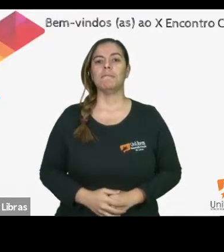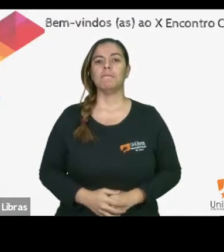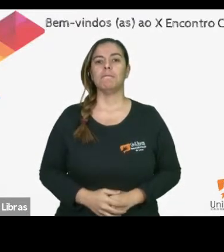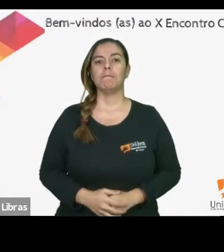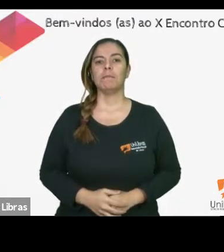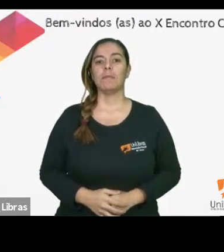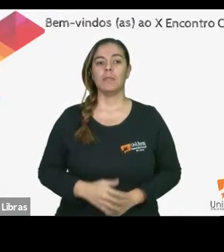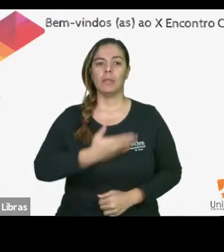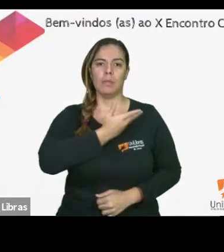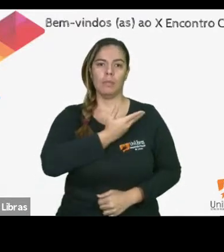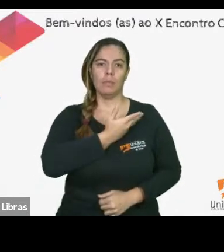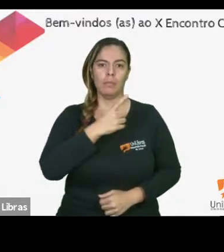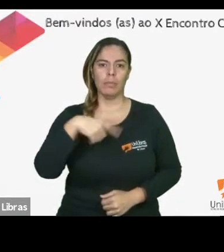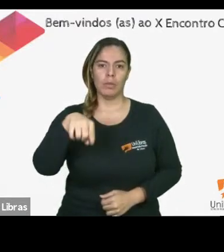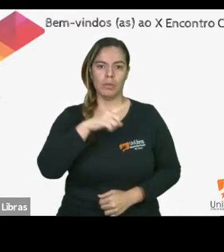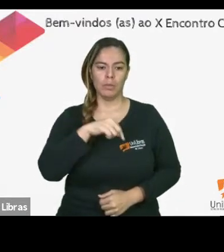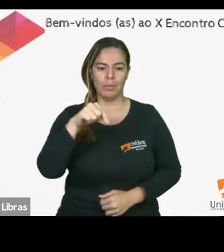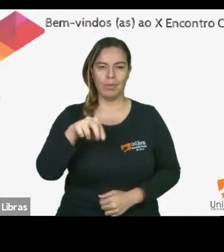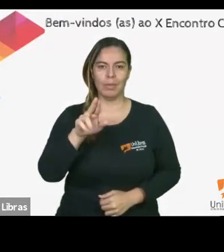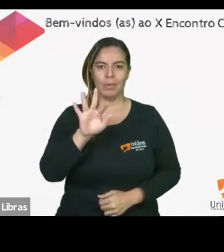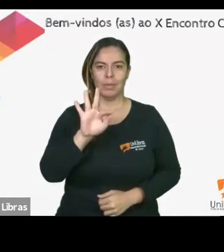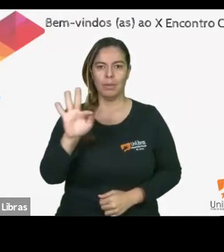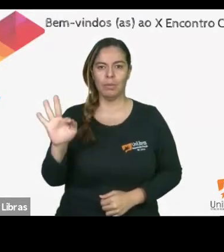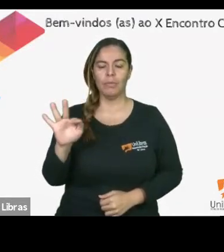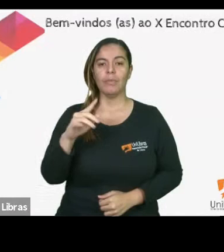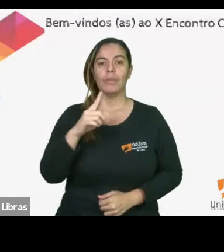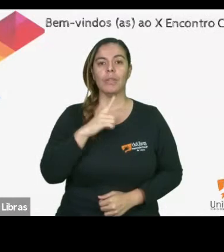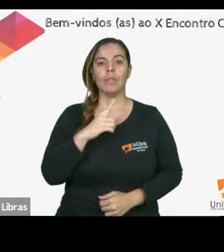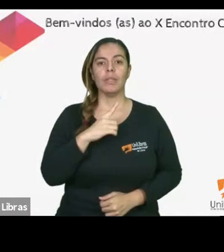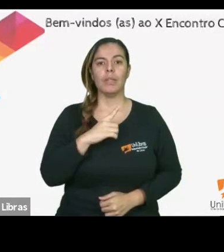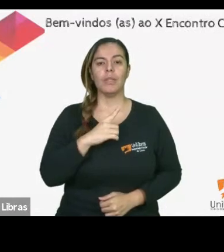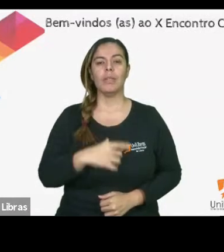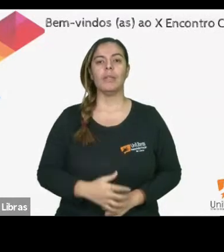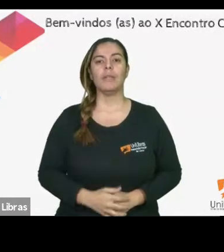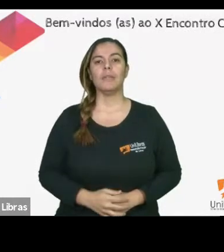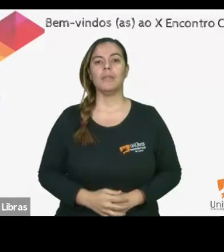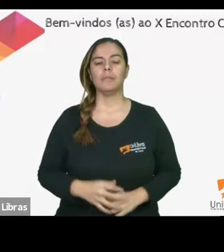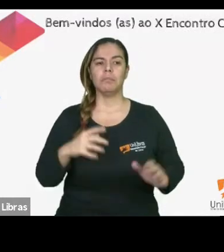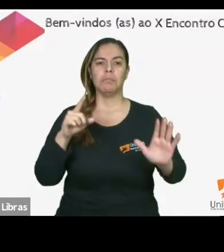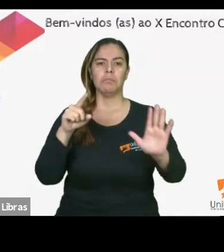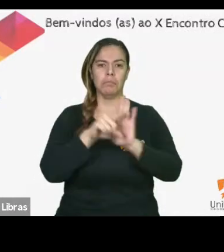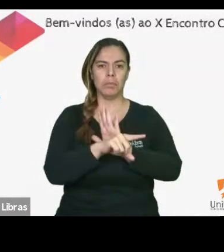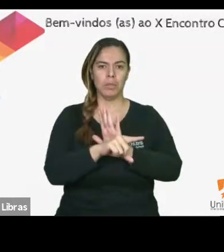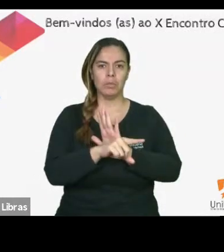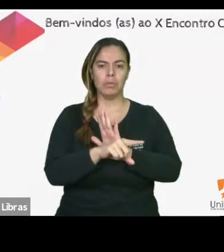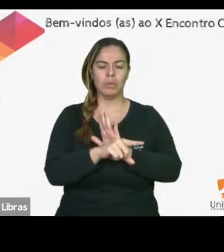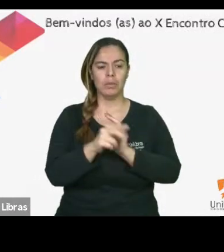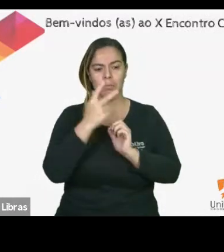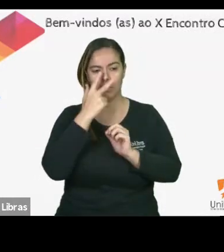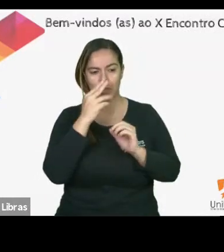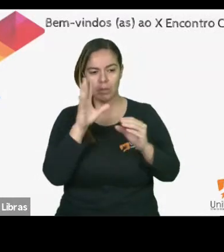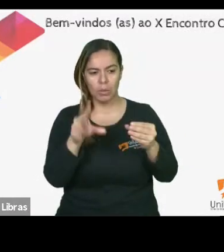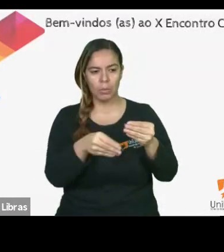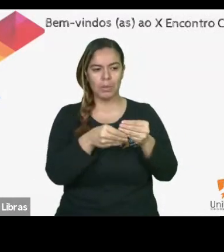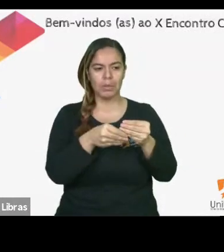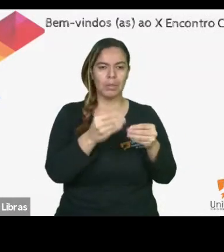colega nossa, inclusive aqui da UF, ela faz uma pergunta que me parece um comentário ao mesmo tempo, que é,